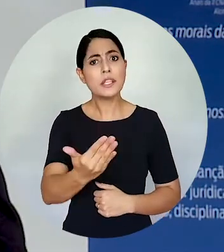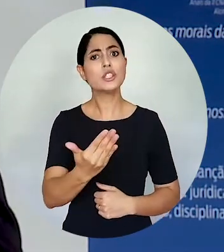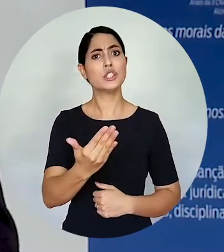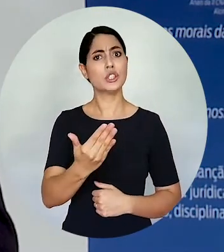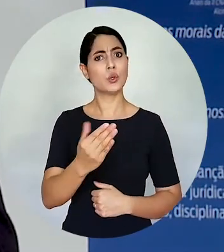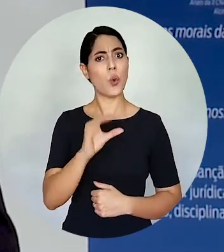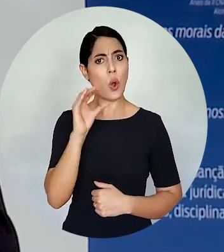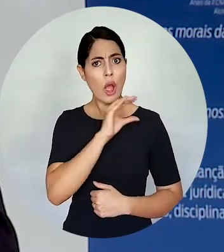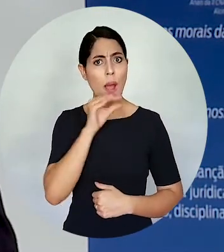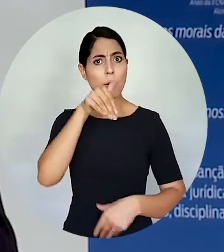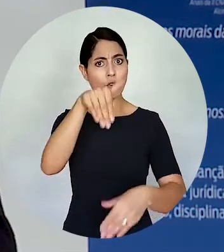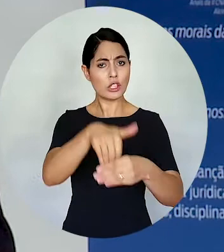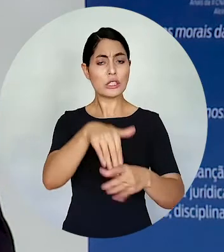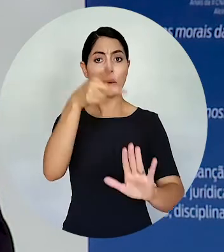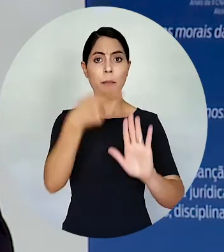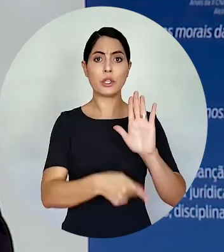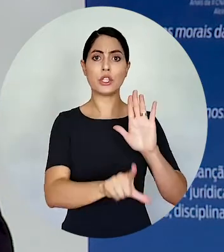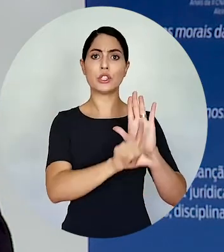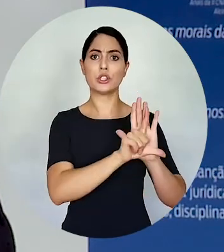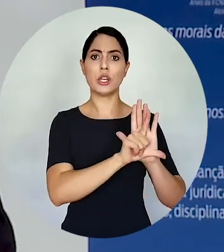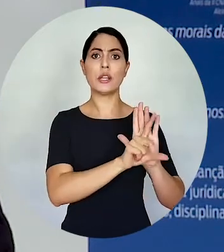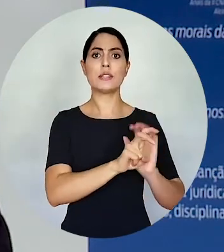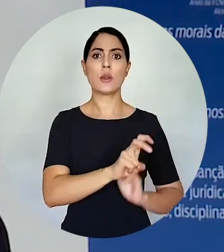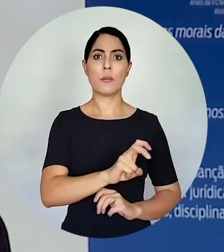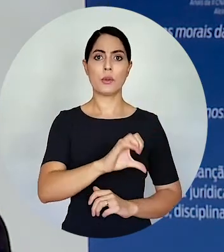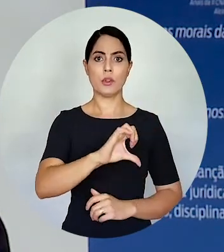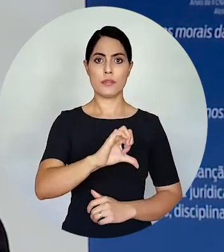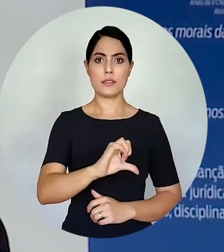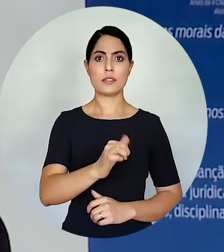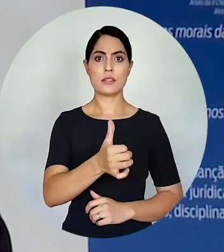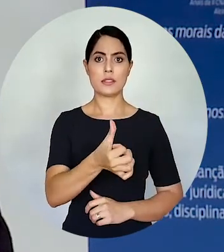pedindo celeridade na votação do projeto de lei